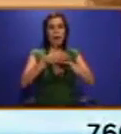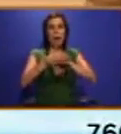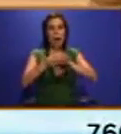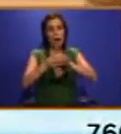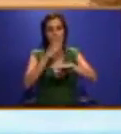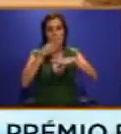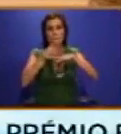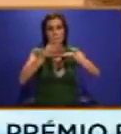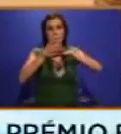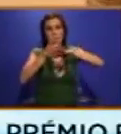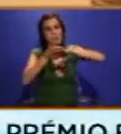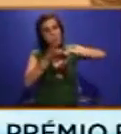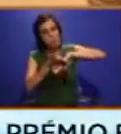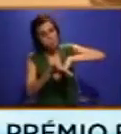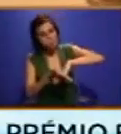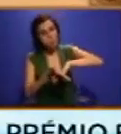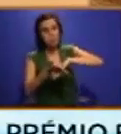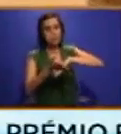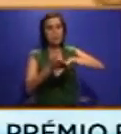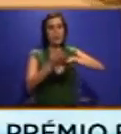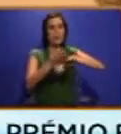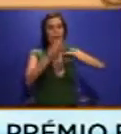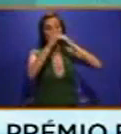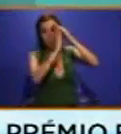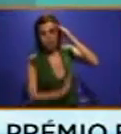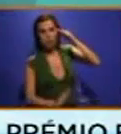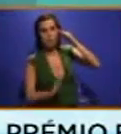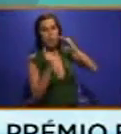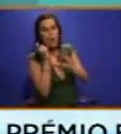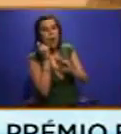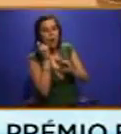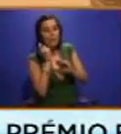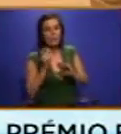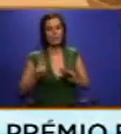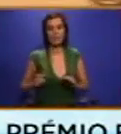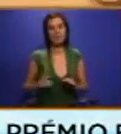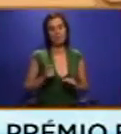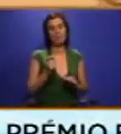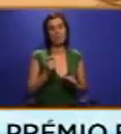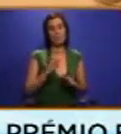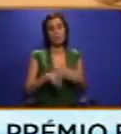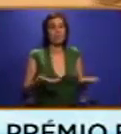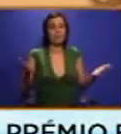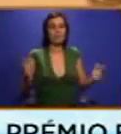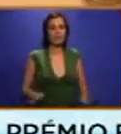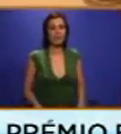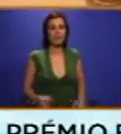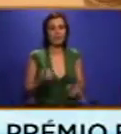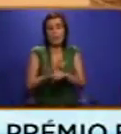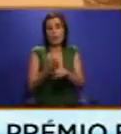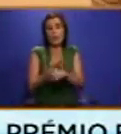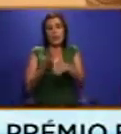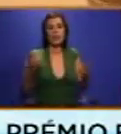que meio lá em baixo já tinha afundado o bar já já tava quase depois olhe o resto